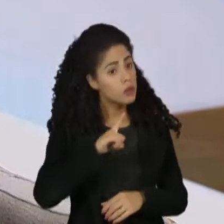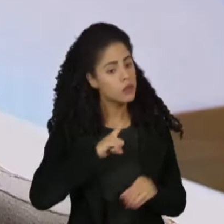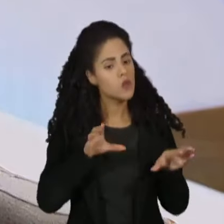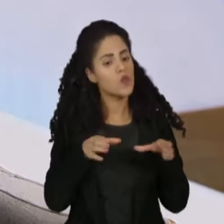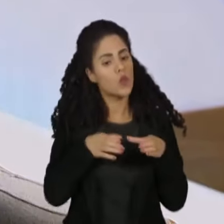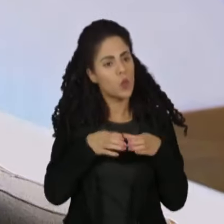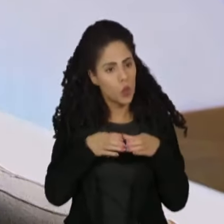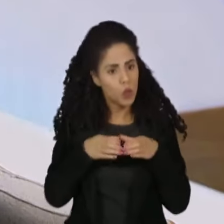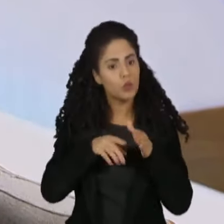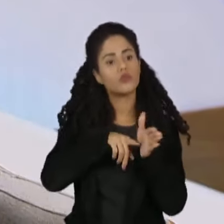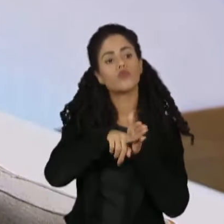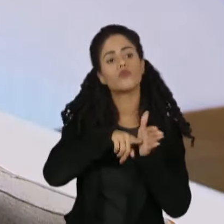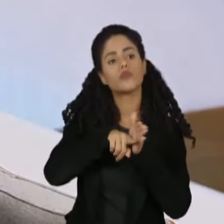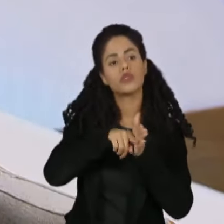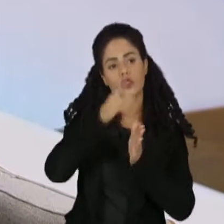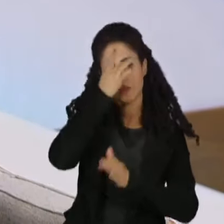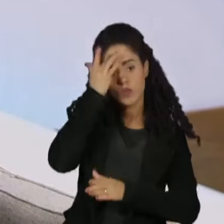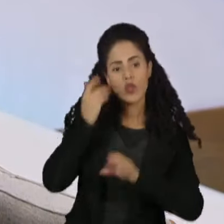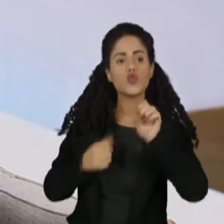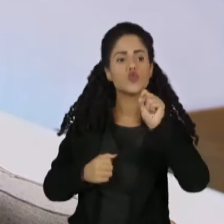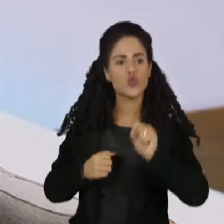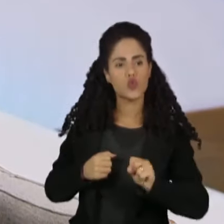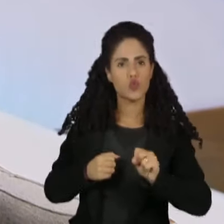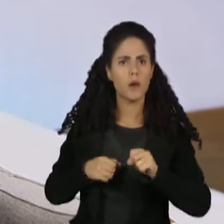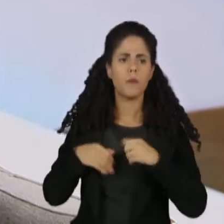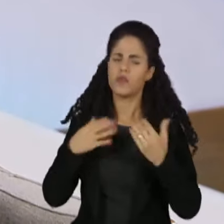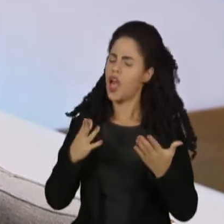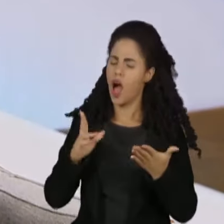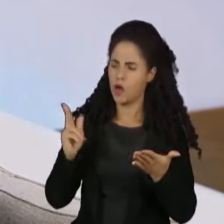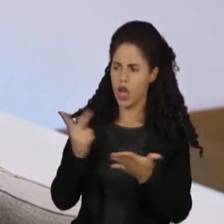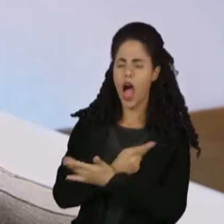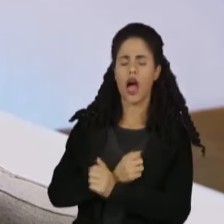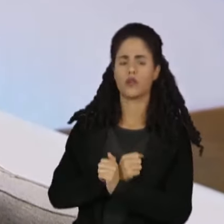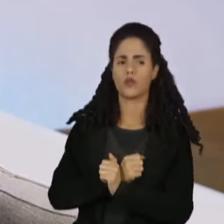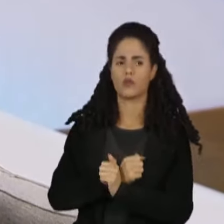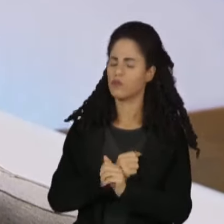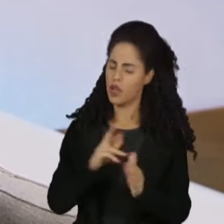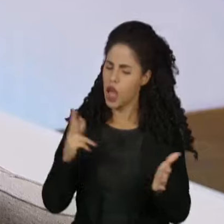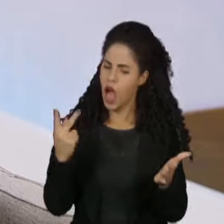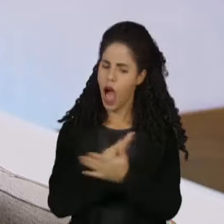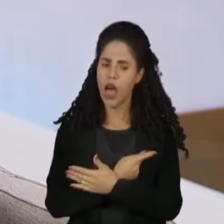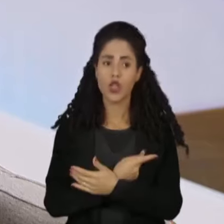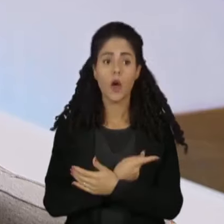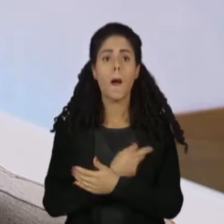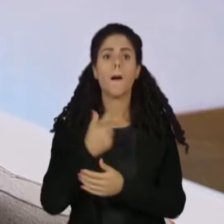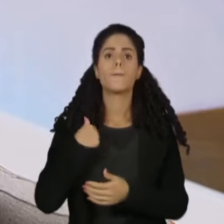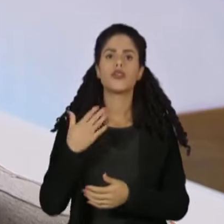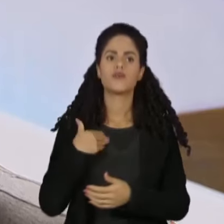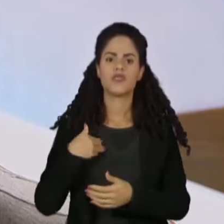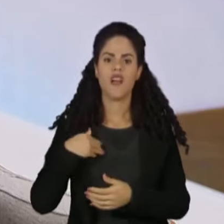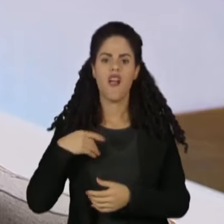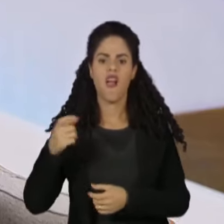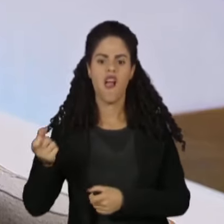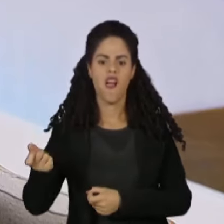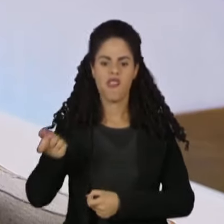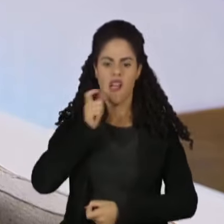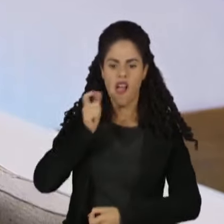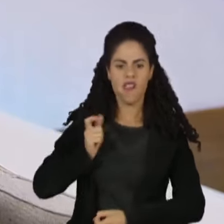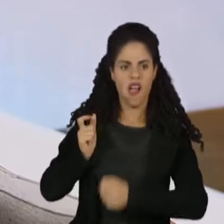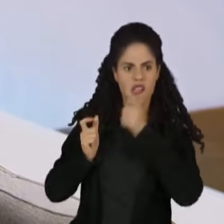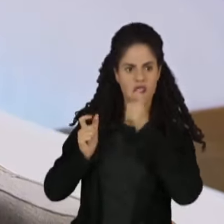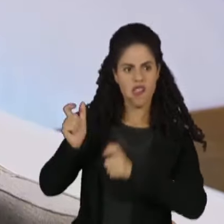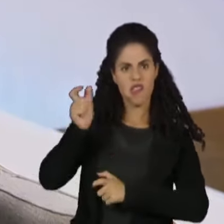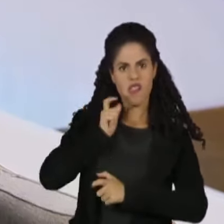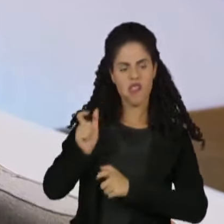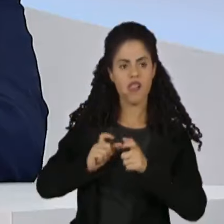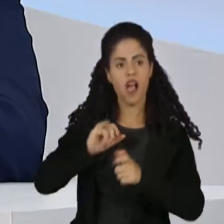eh feito com eleitores da Zona Sul que falou não é errado né Mas se me chamasse de Jack que é que é o que na